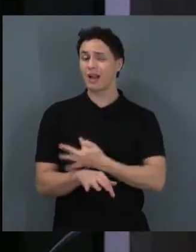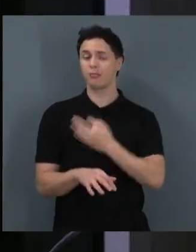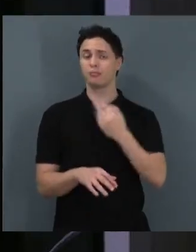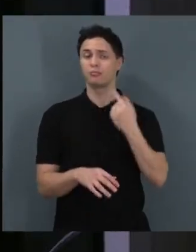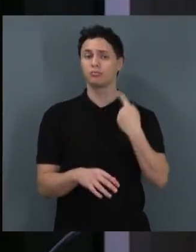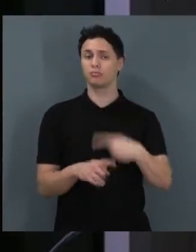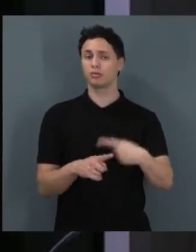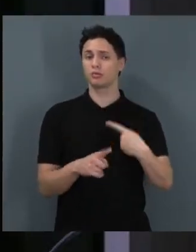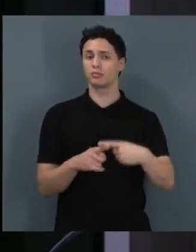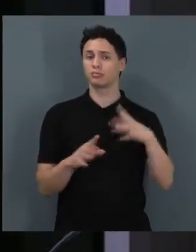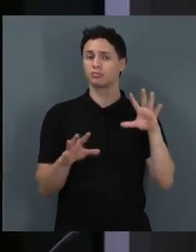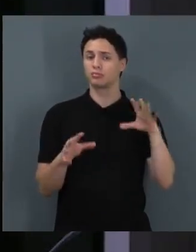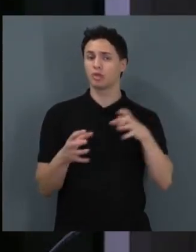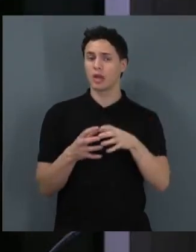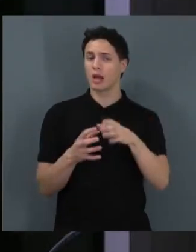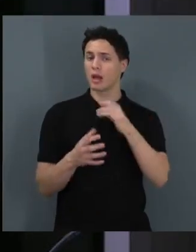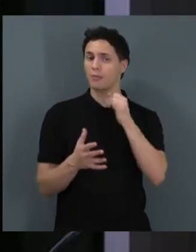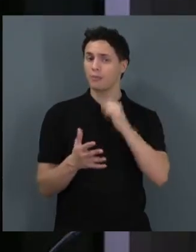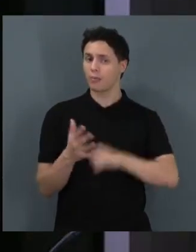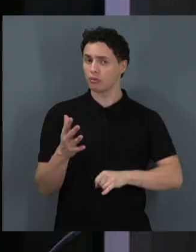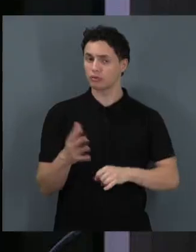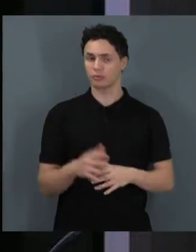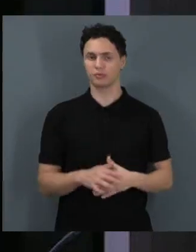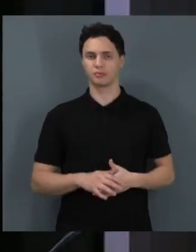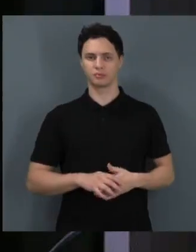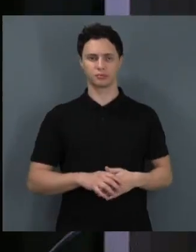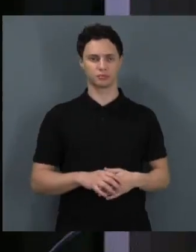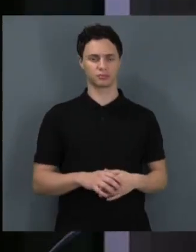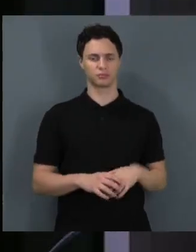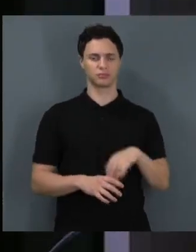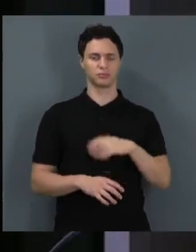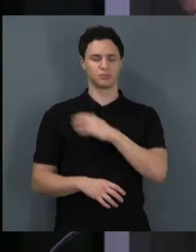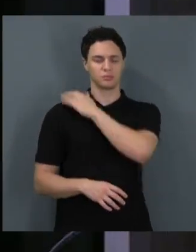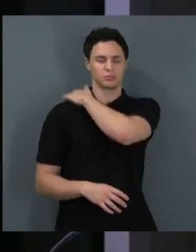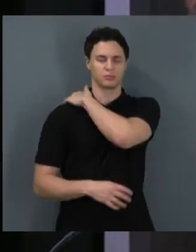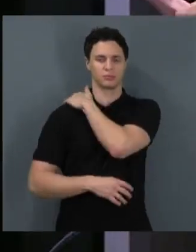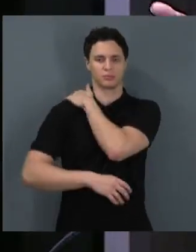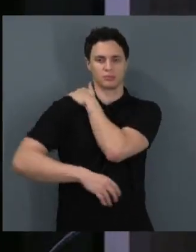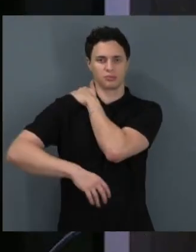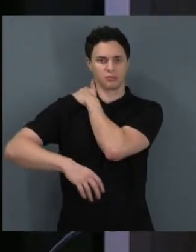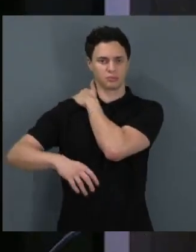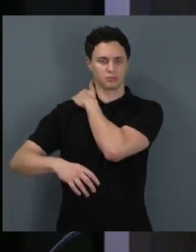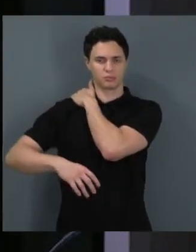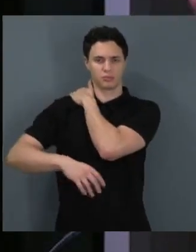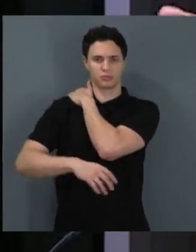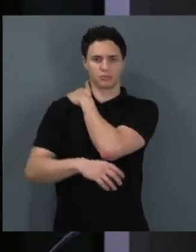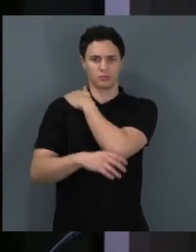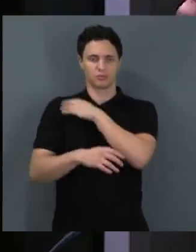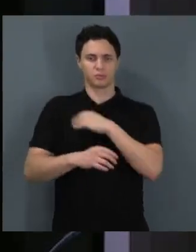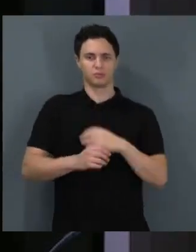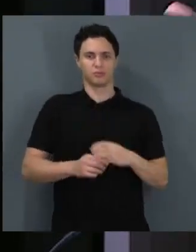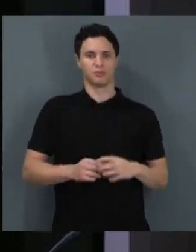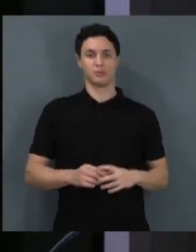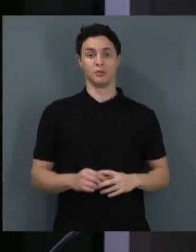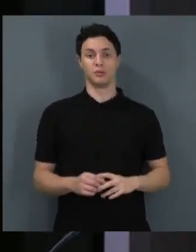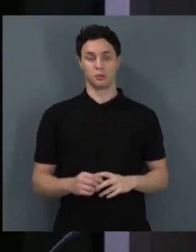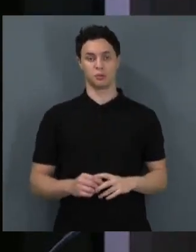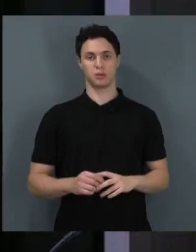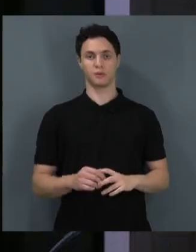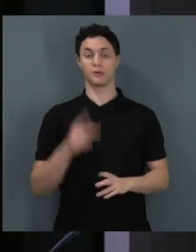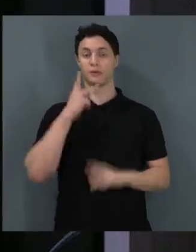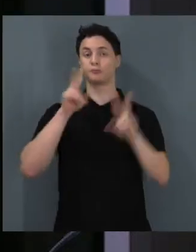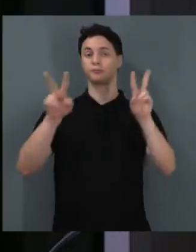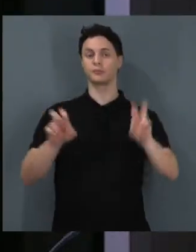sua principal fonte de receita. Nós estamos tratando aí de um ponto percentual do IVA em torno de um pouco mais de 50